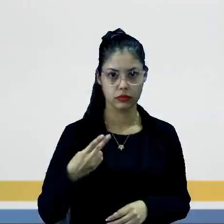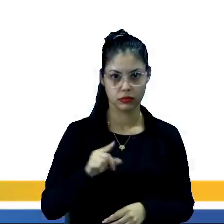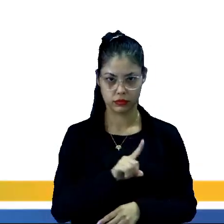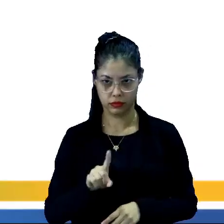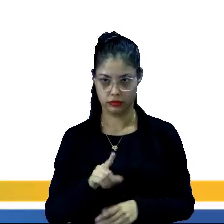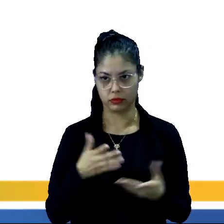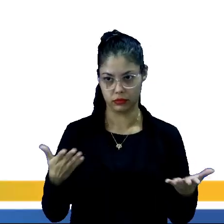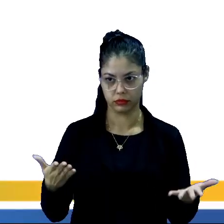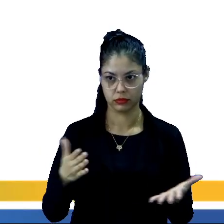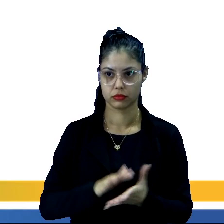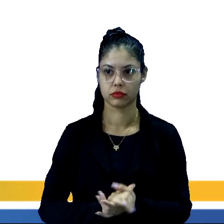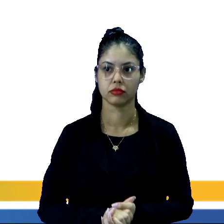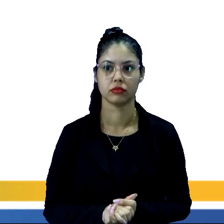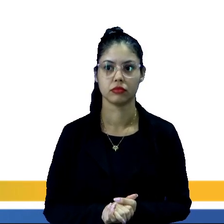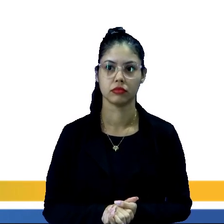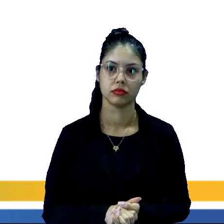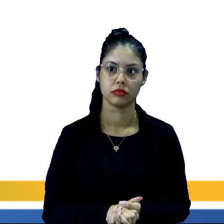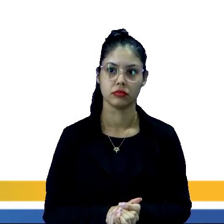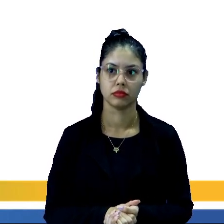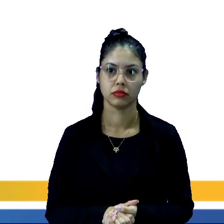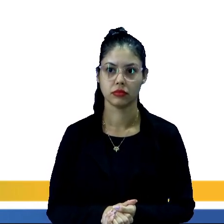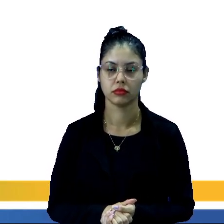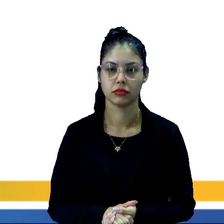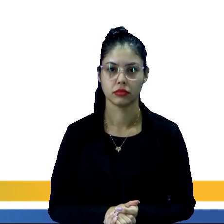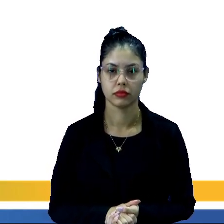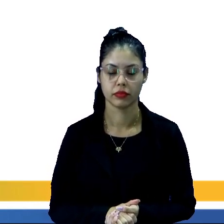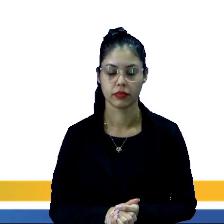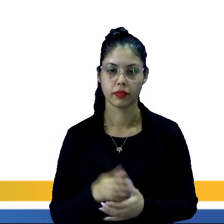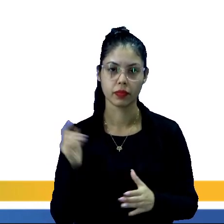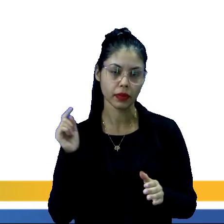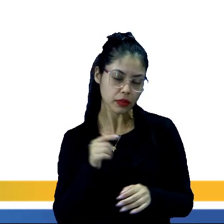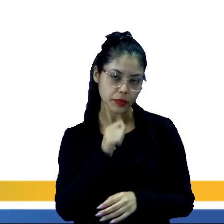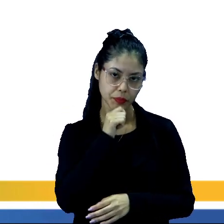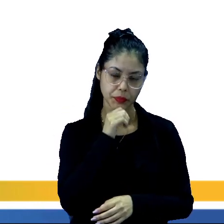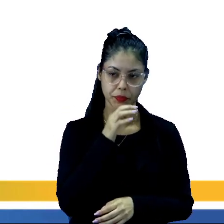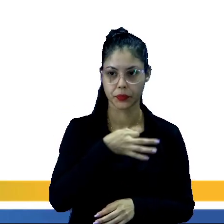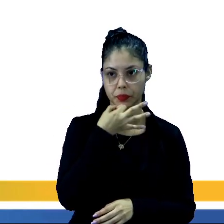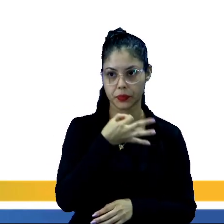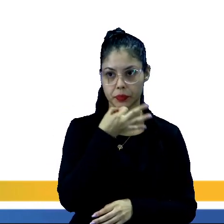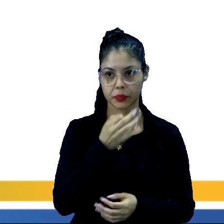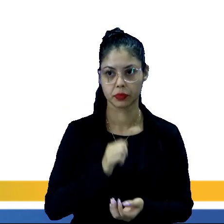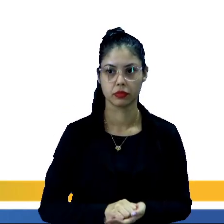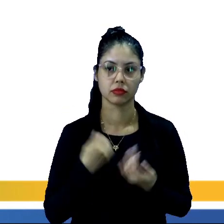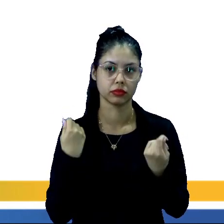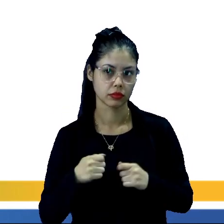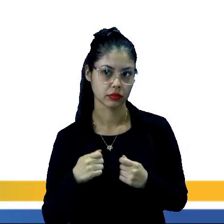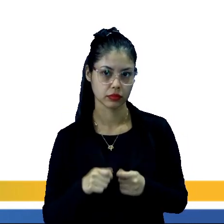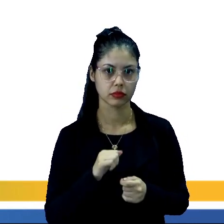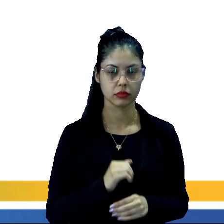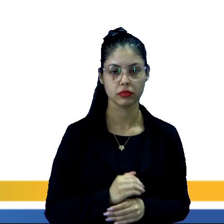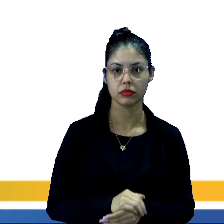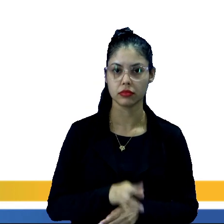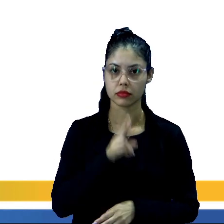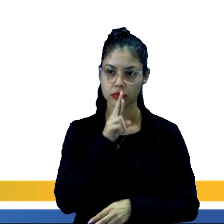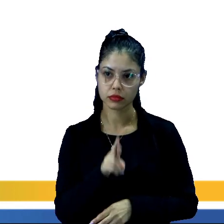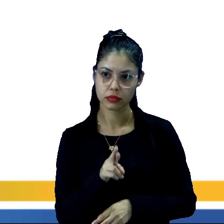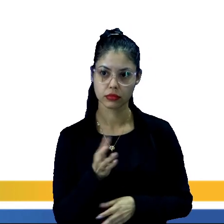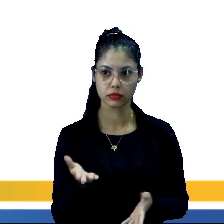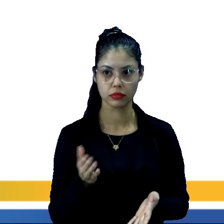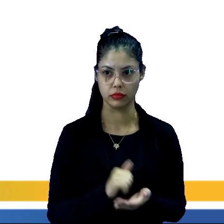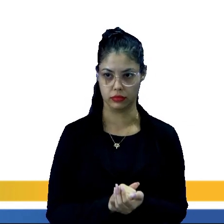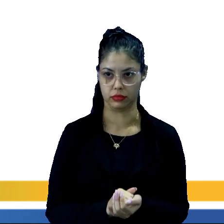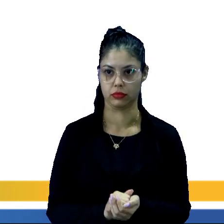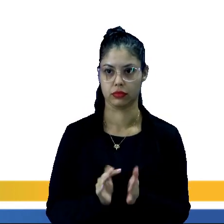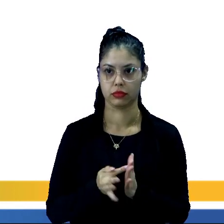apenas não, né? Então, dentro da argumentação, predomina aquilo que chamamos na função da